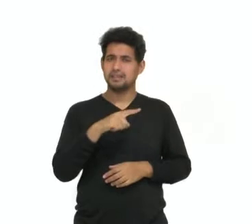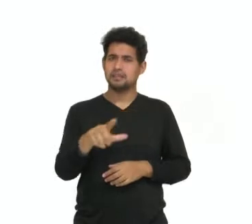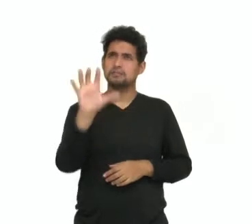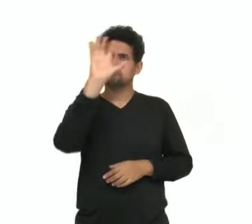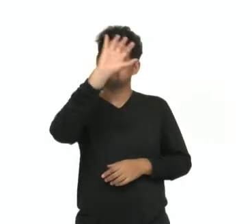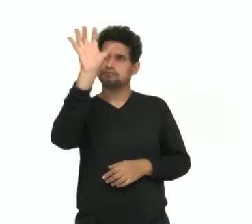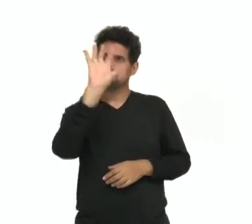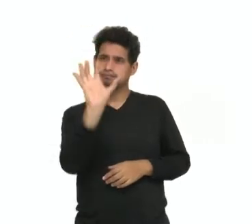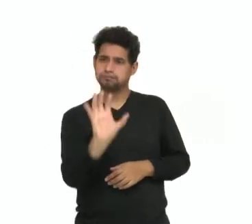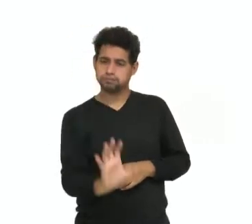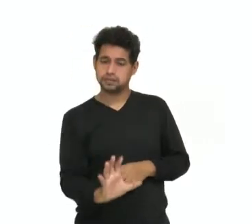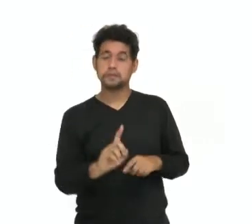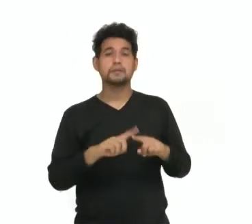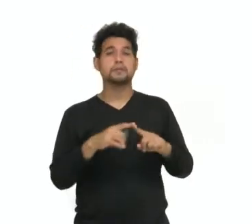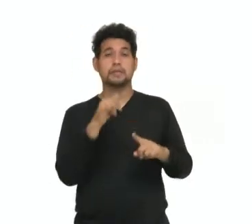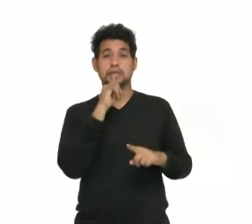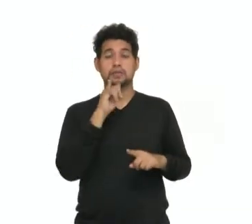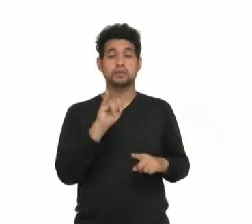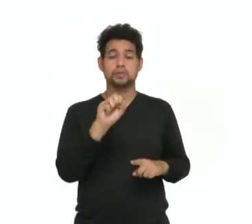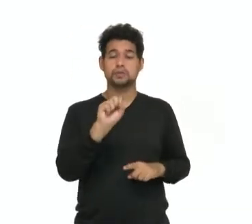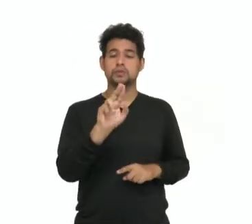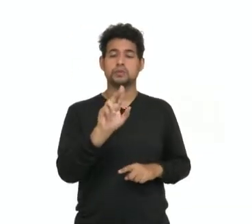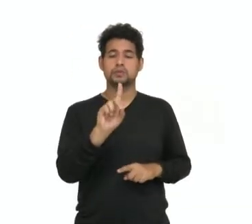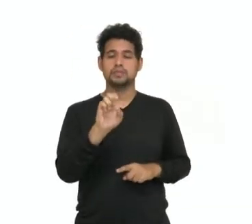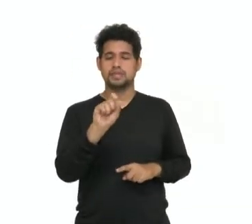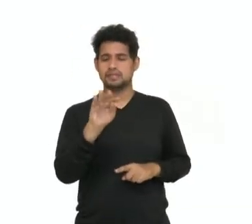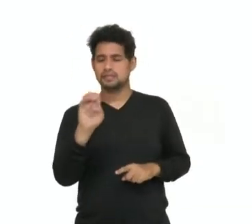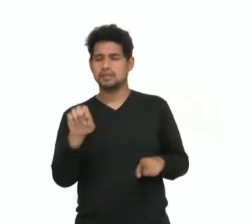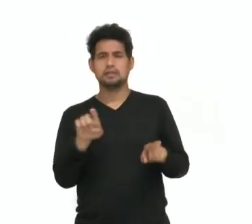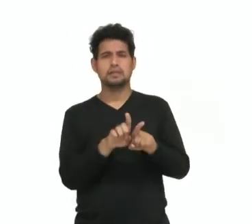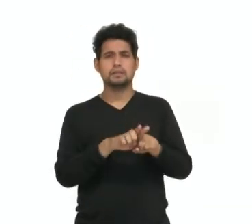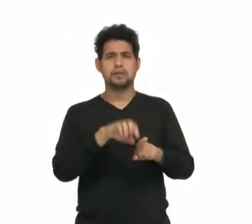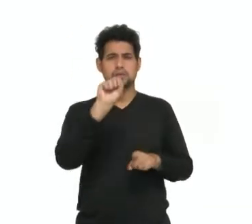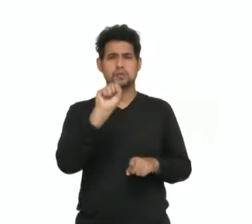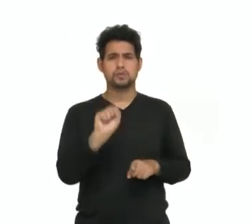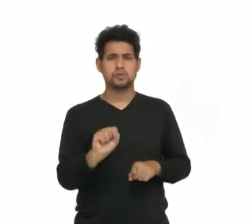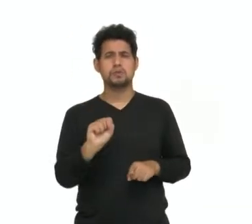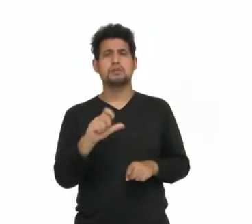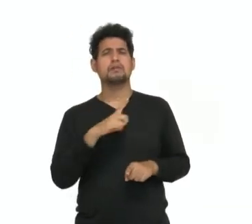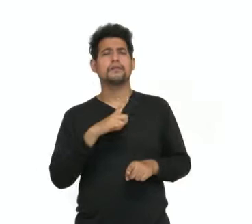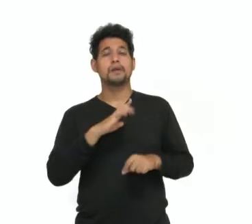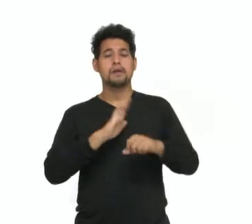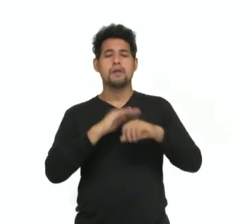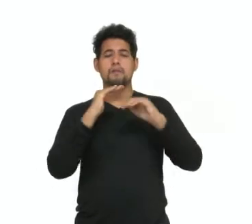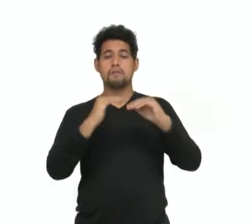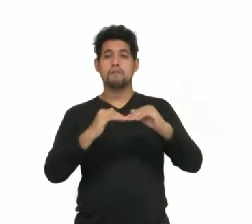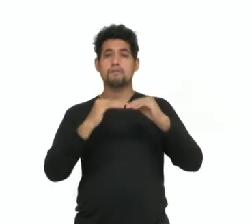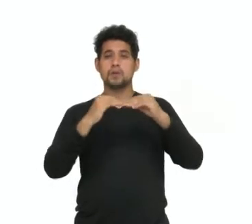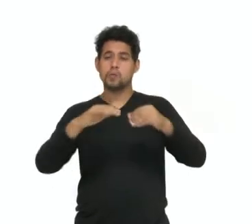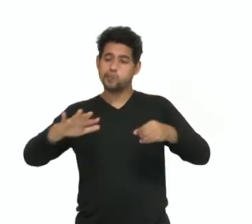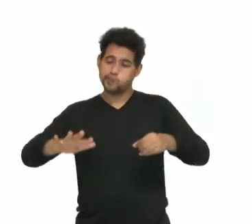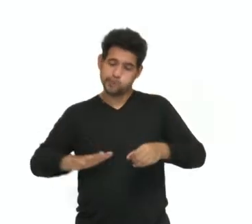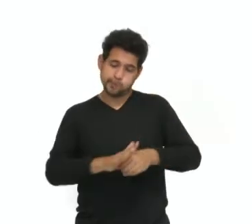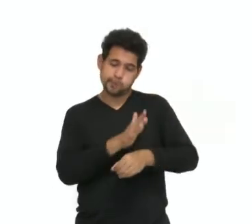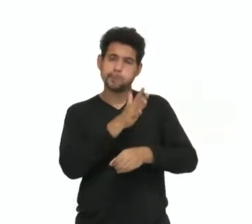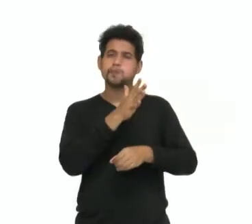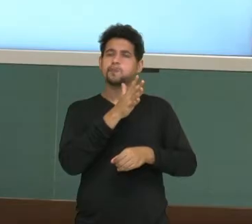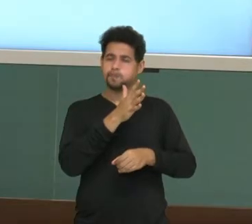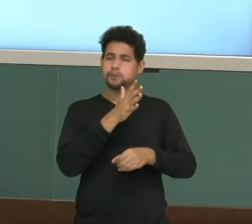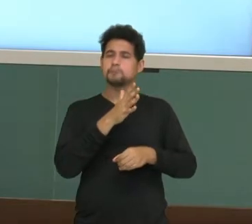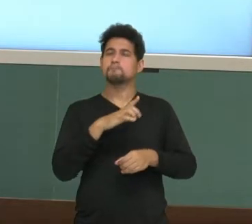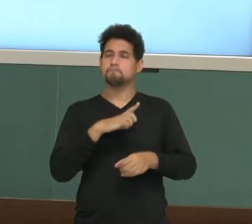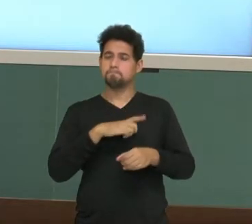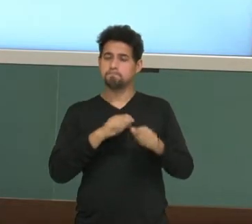território, mas que na região sudeste e sul são as áreas onde nós temos a maior quantidade de usinas